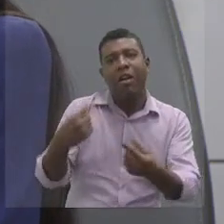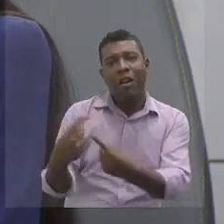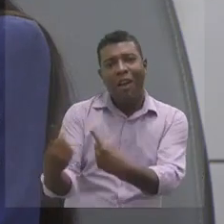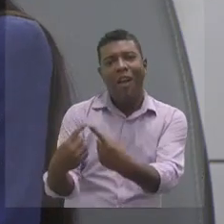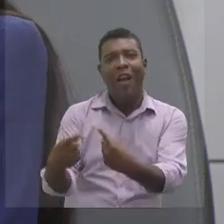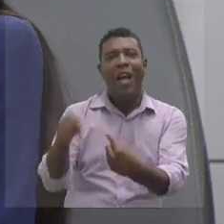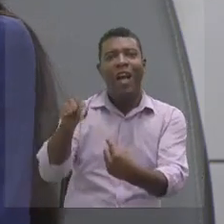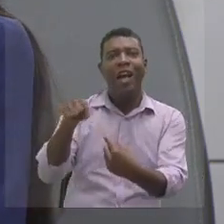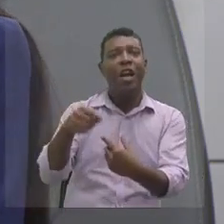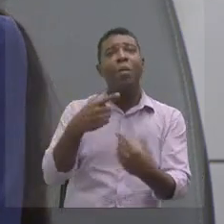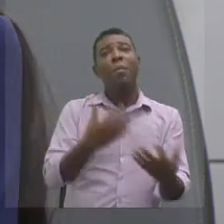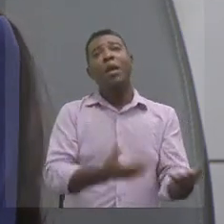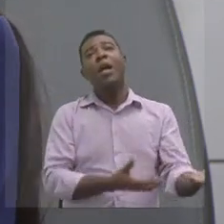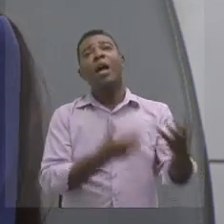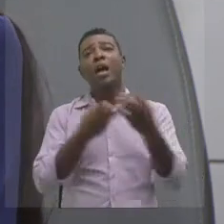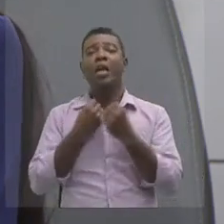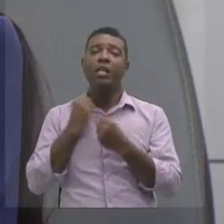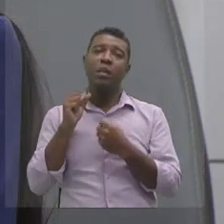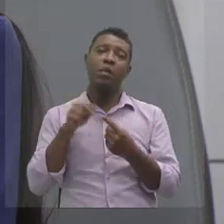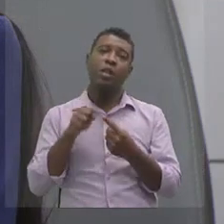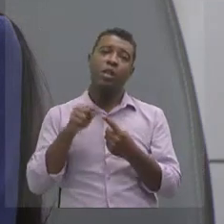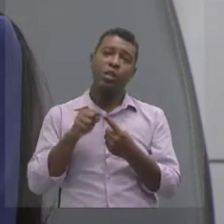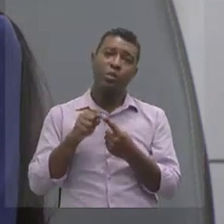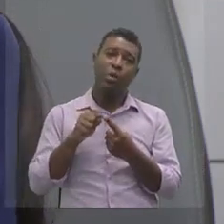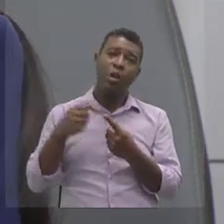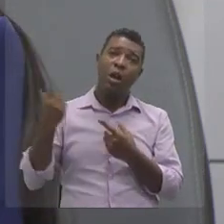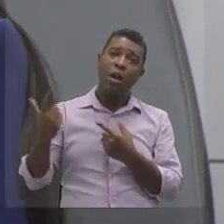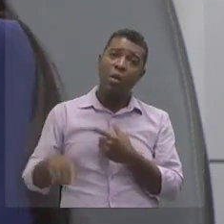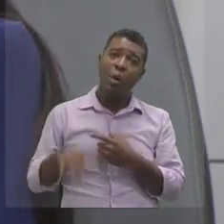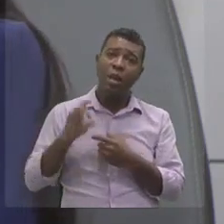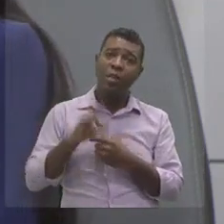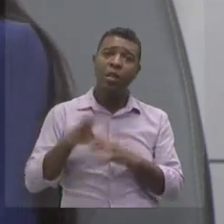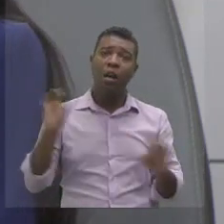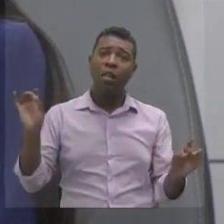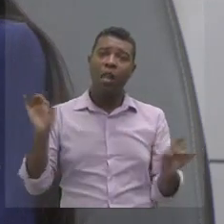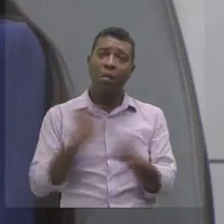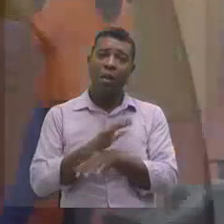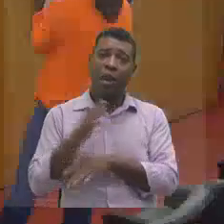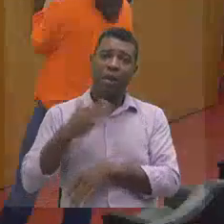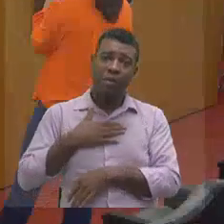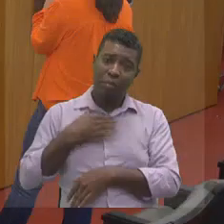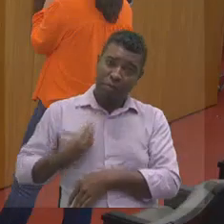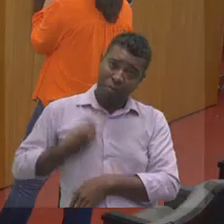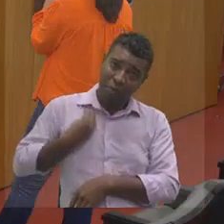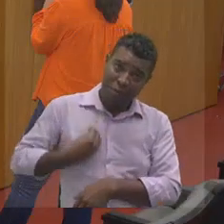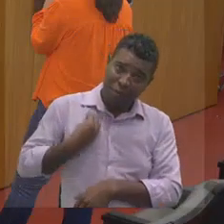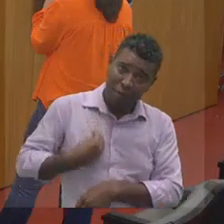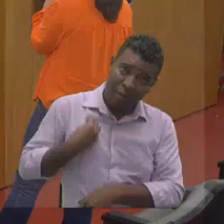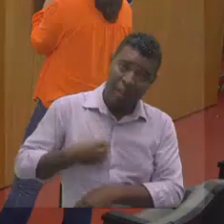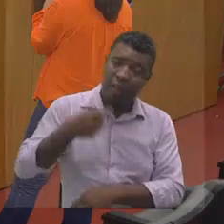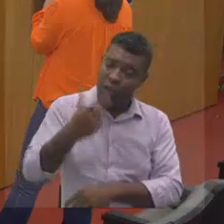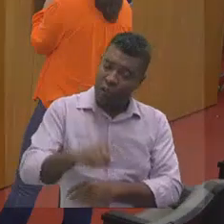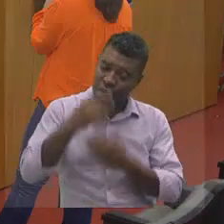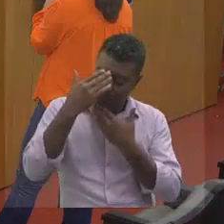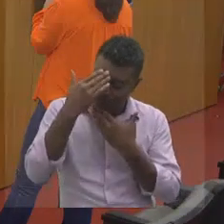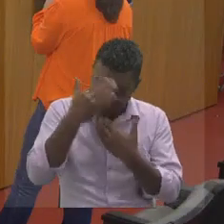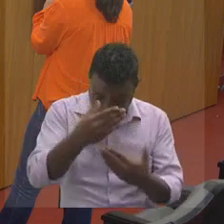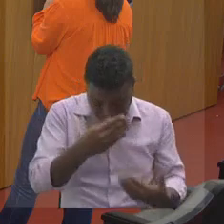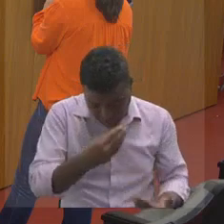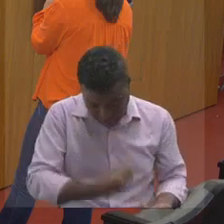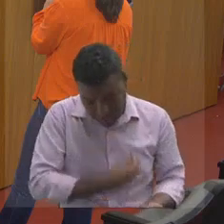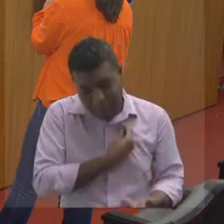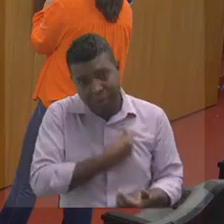receber essa contrapartida no mais eu gostaria de encerrar que a minha participação de mais uma vez agradecer a tristeza